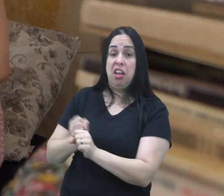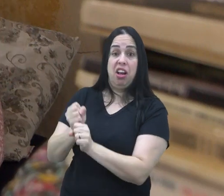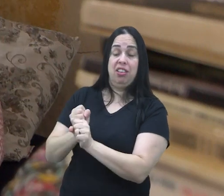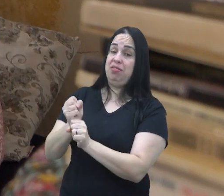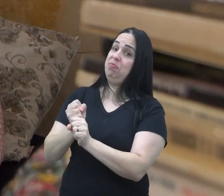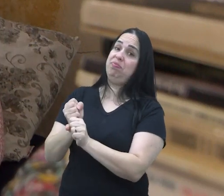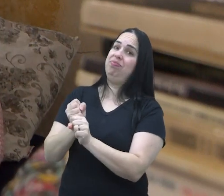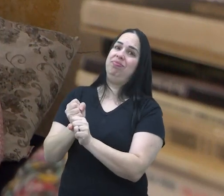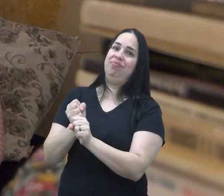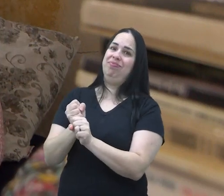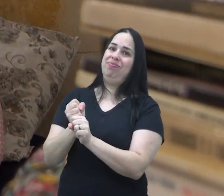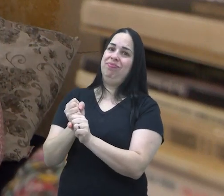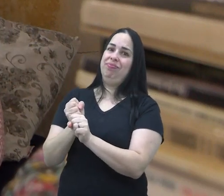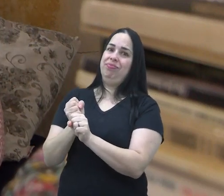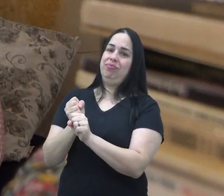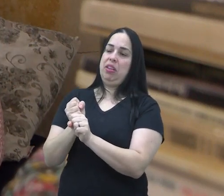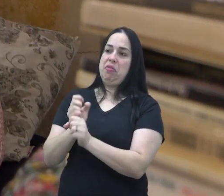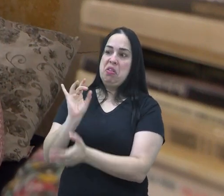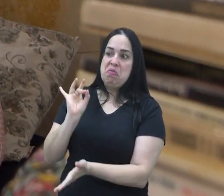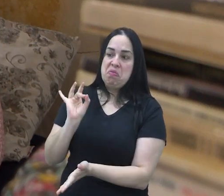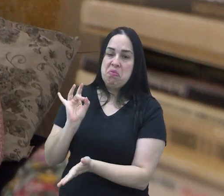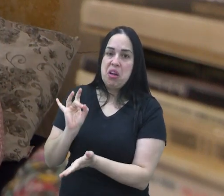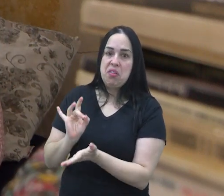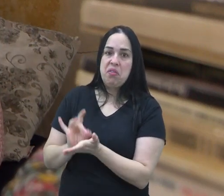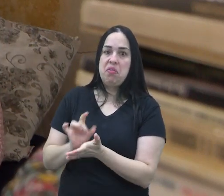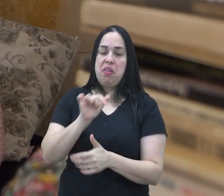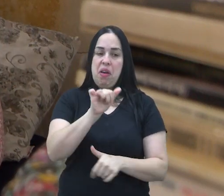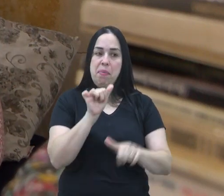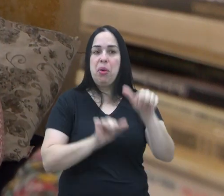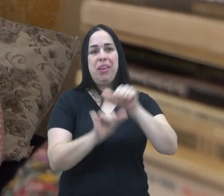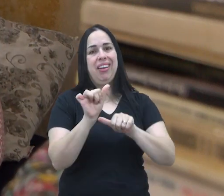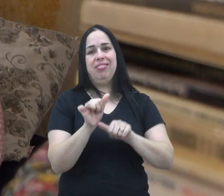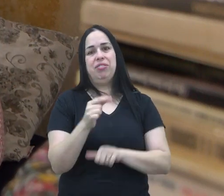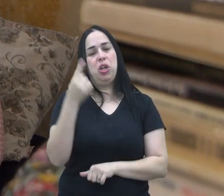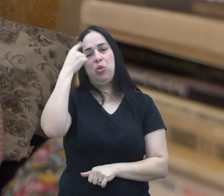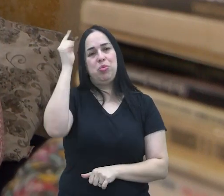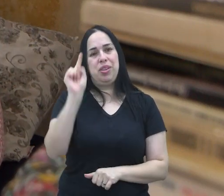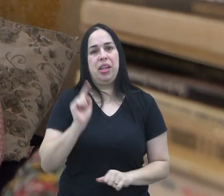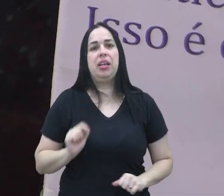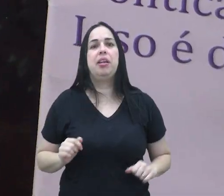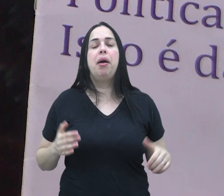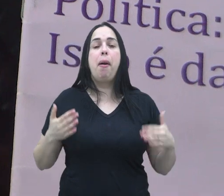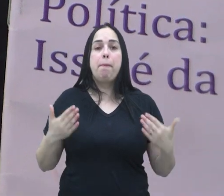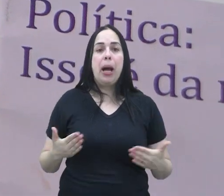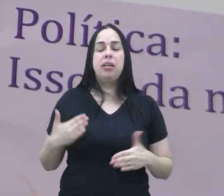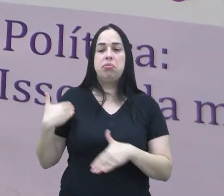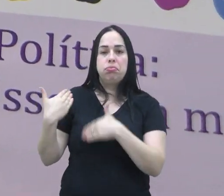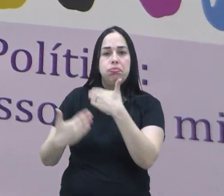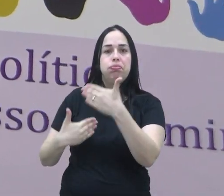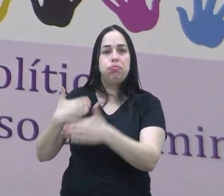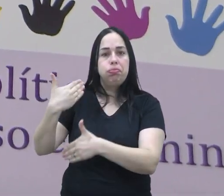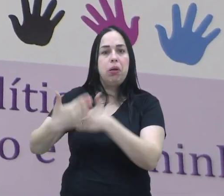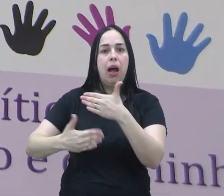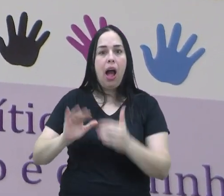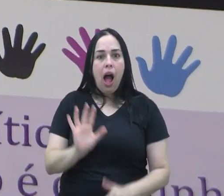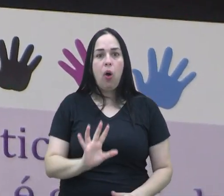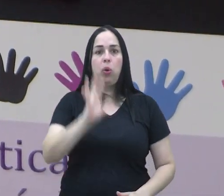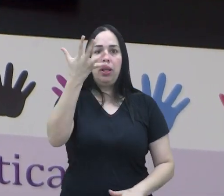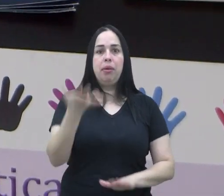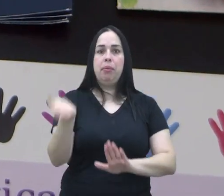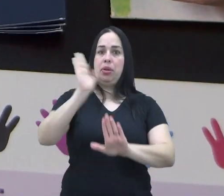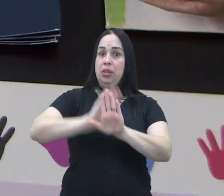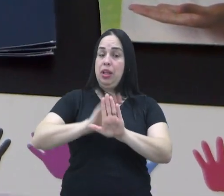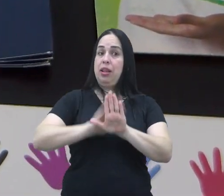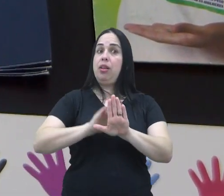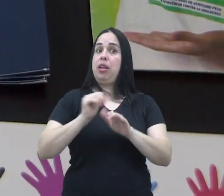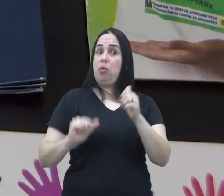anos, não me parece que é isso que vá ser efetivo para mudar na realidade que a gente está. Mas para que esse trabalho aconteça, uma rede